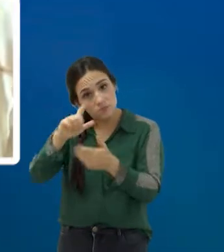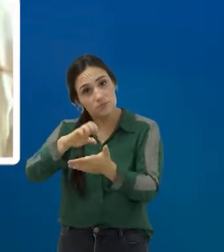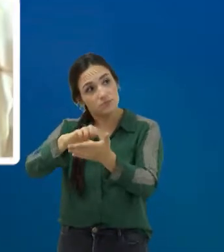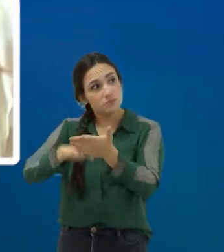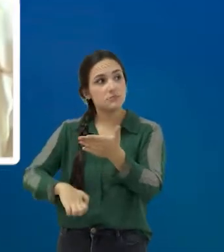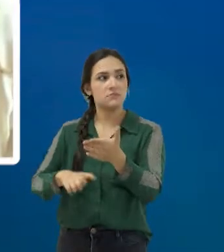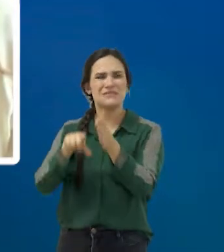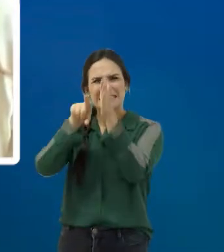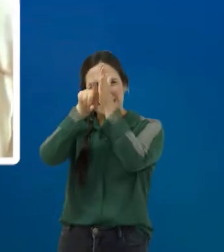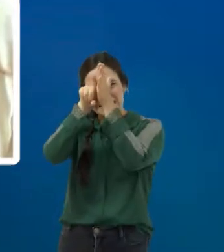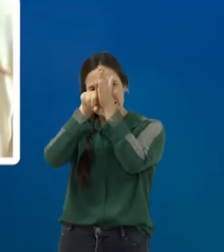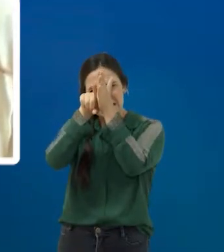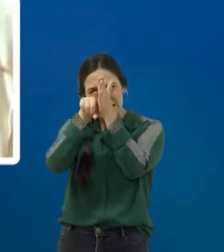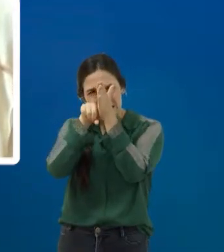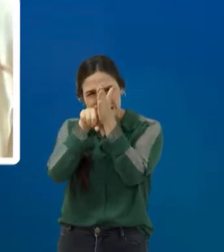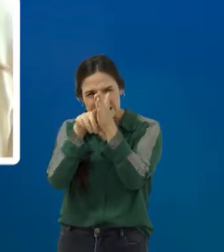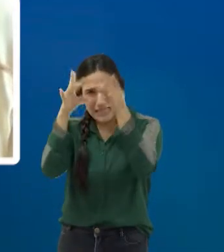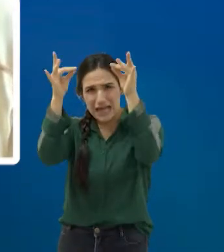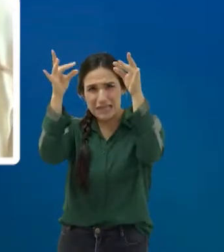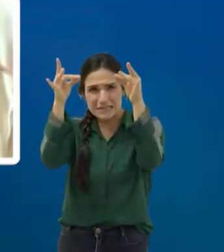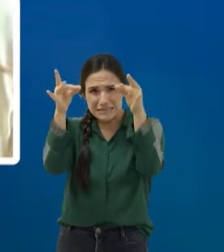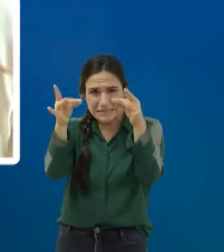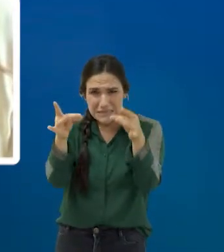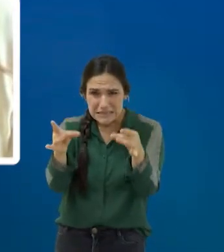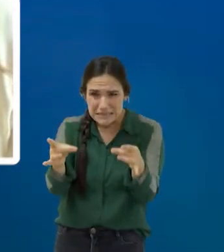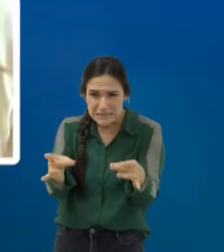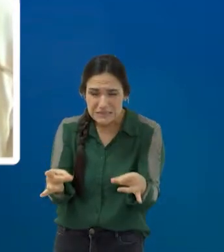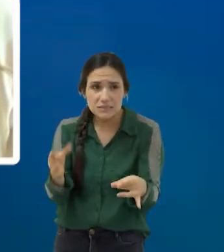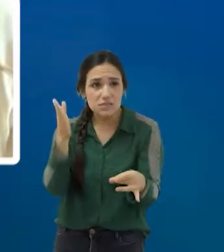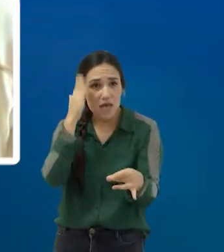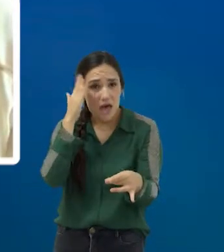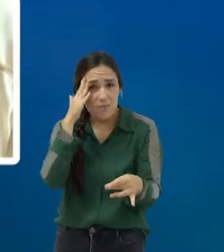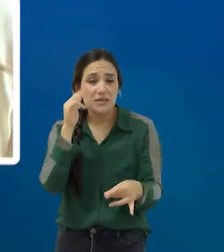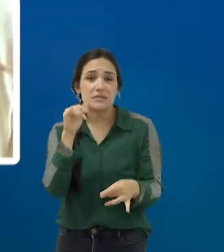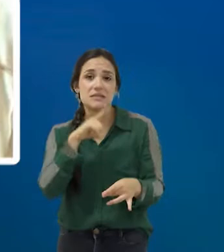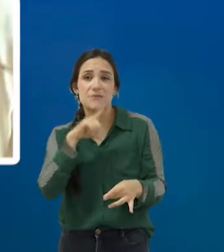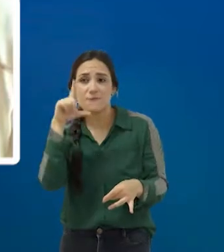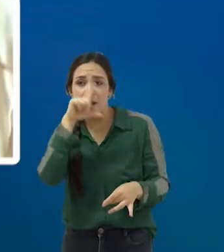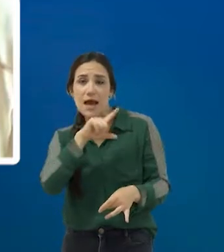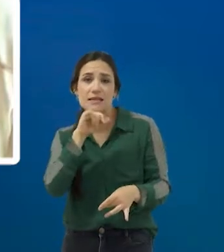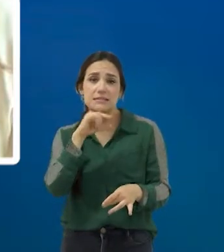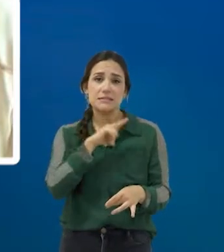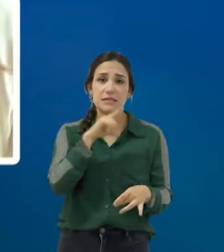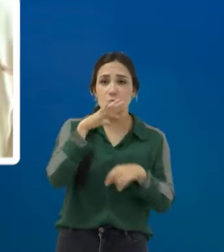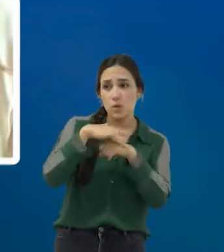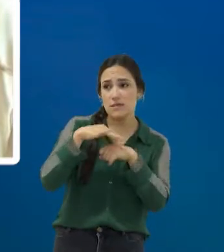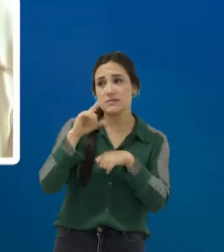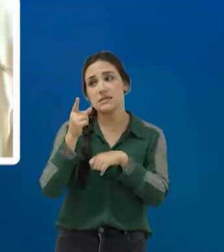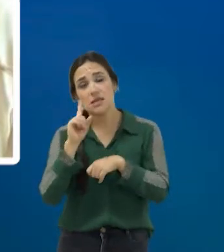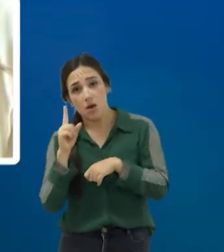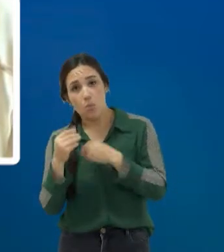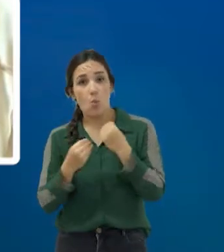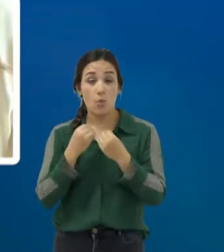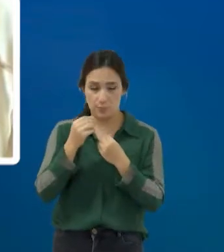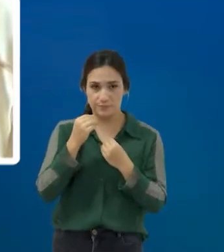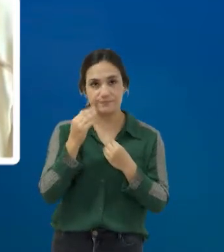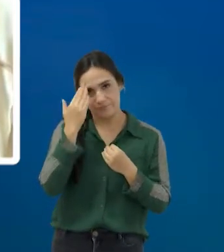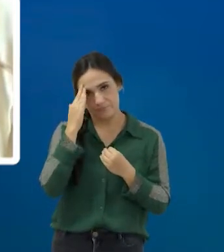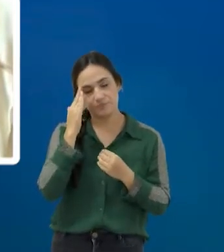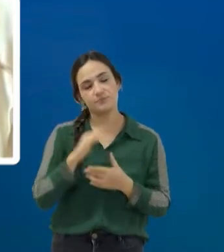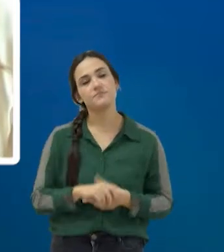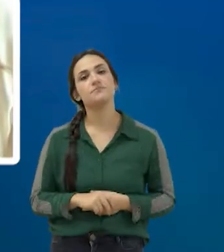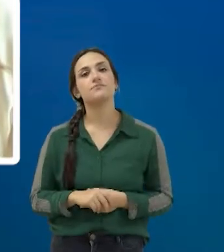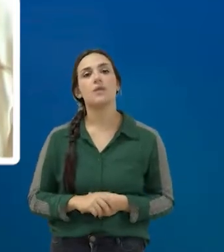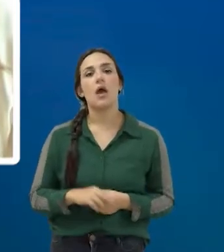ser mais rigorosos a partir desse momento. Então, ele faz a segunda fase e faz a terceira fase também.